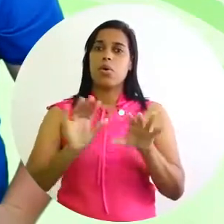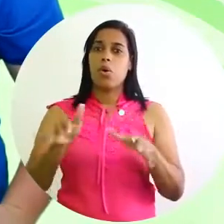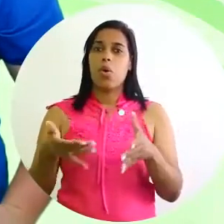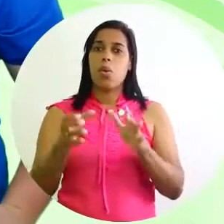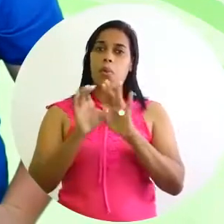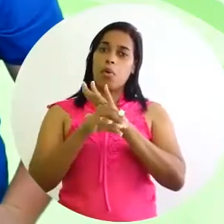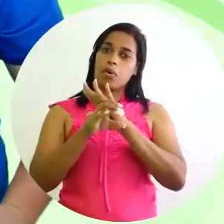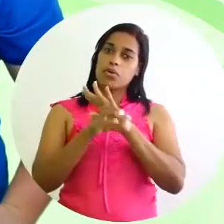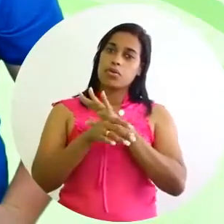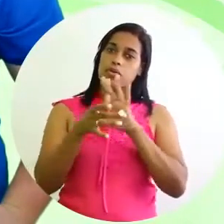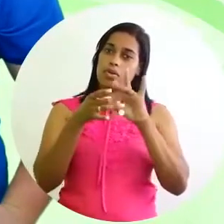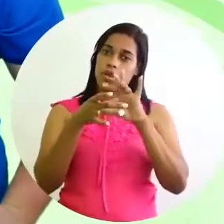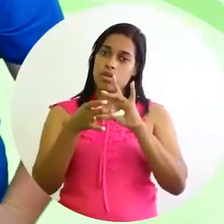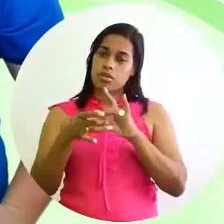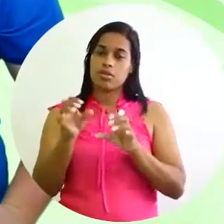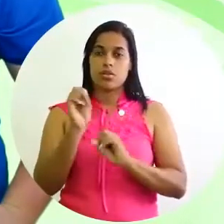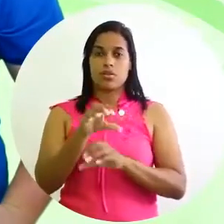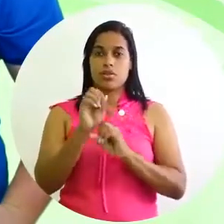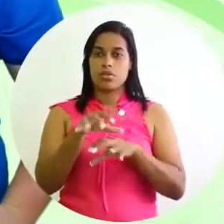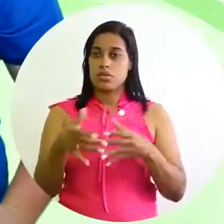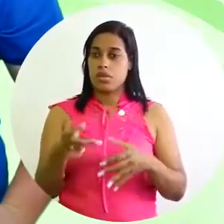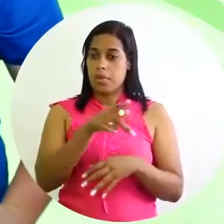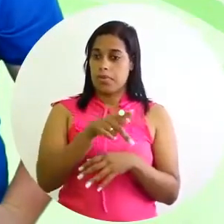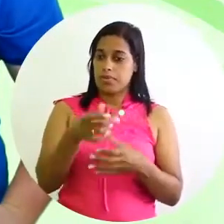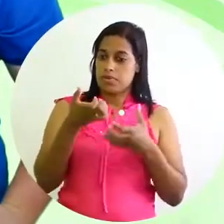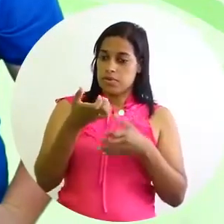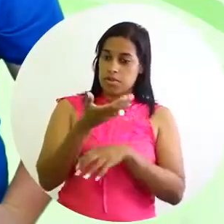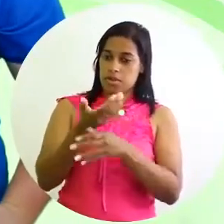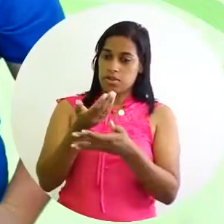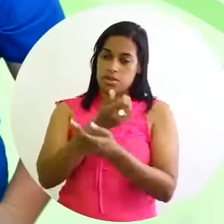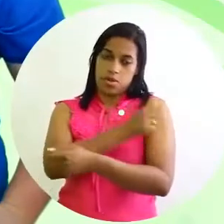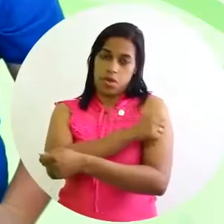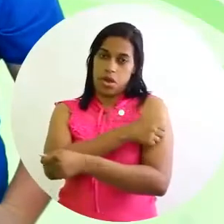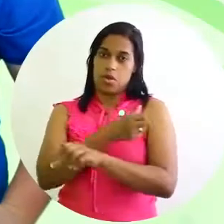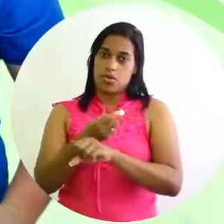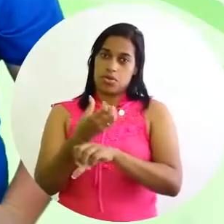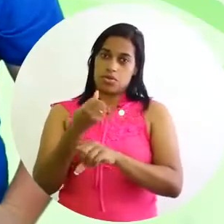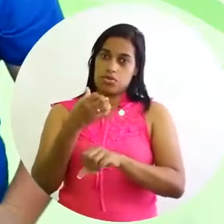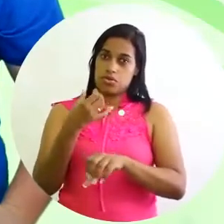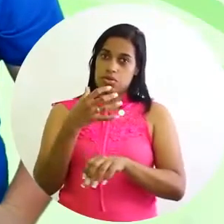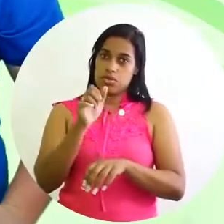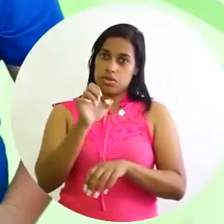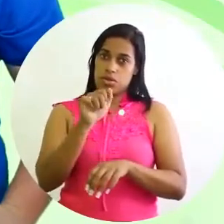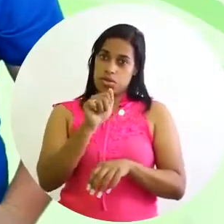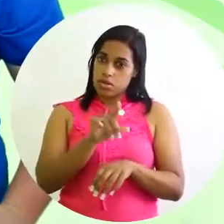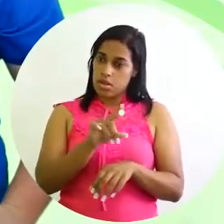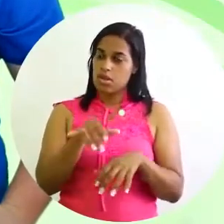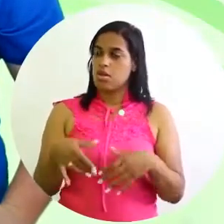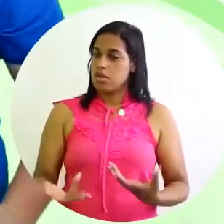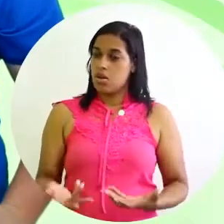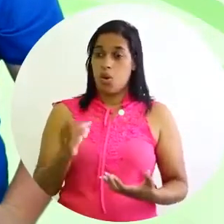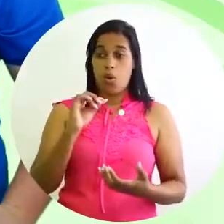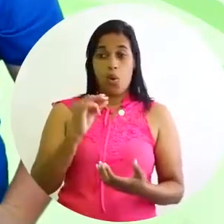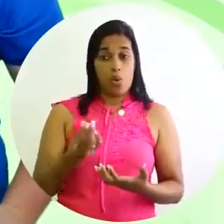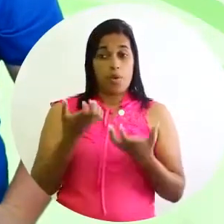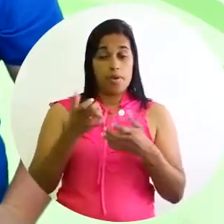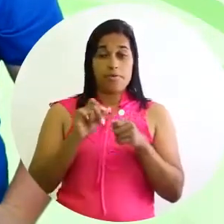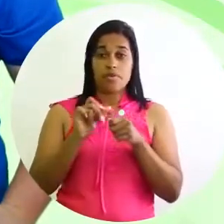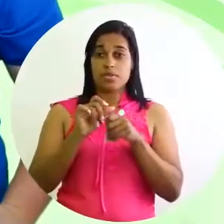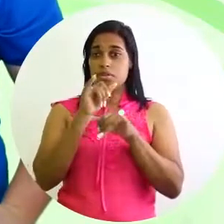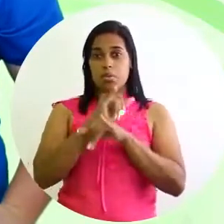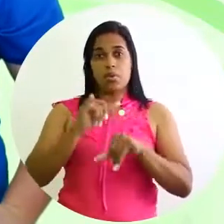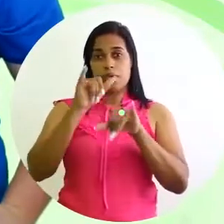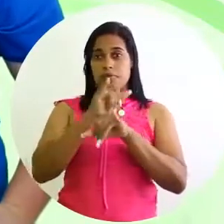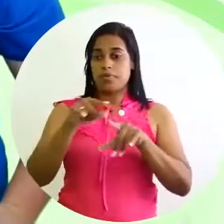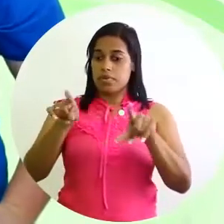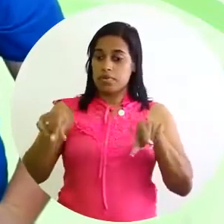um pouco de contexto educacional, como por exemplo um professor quer dar uma aula à distância, que é o caso do professor EAD, ou quer fazer